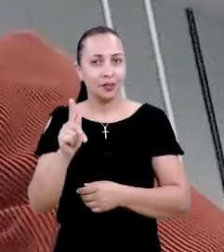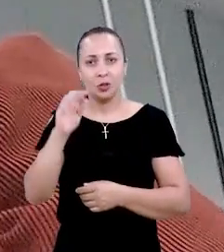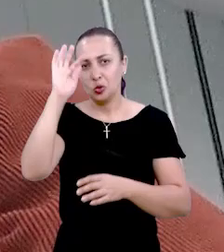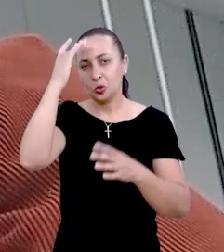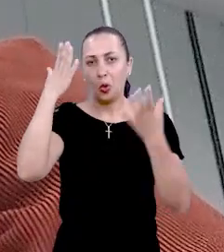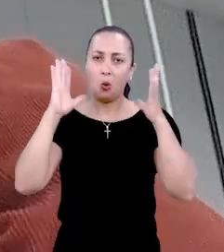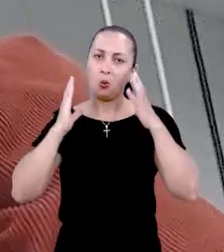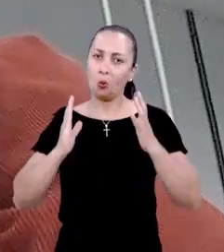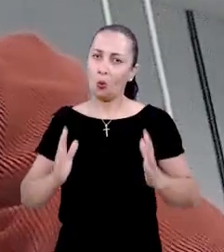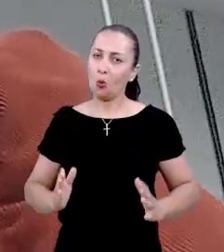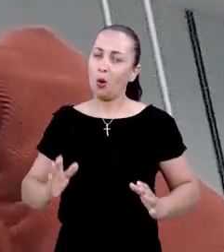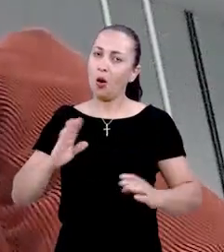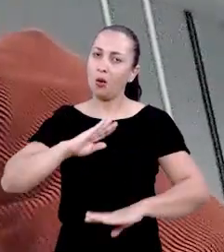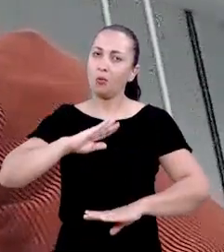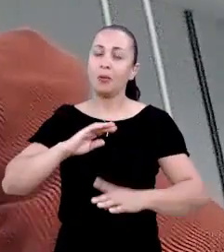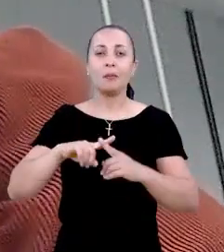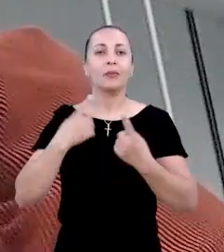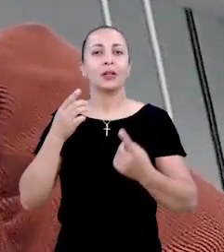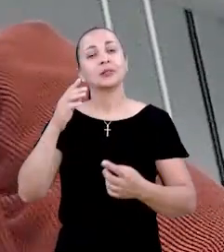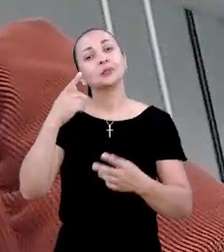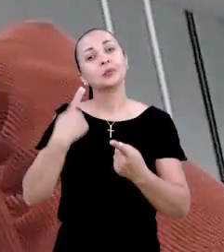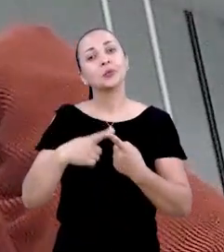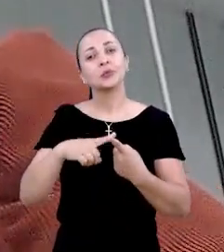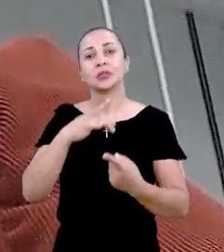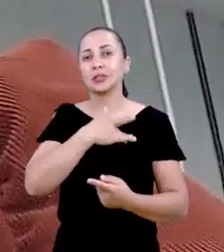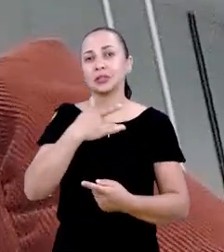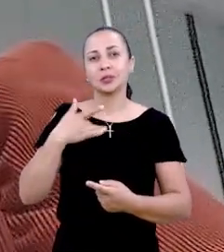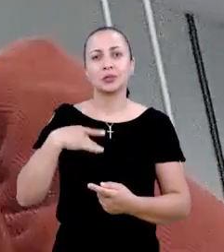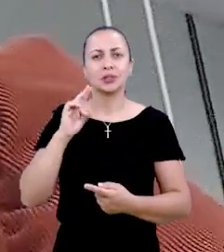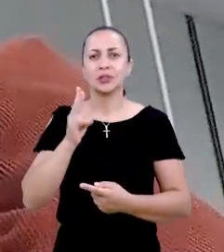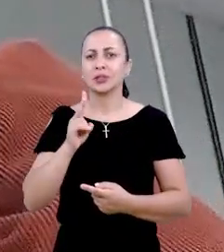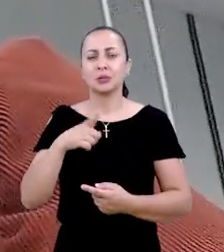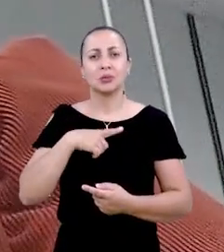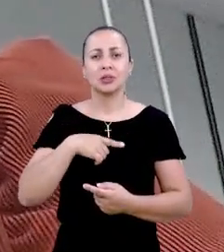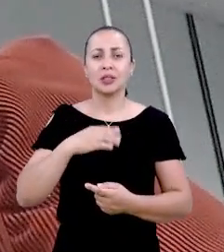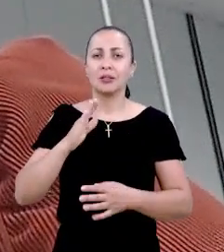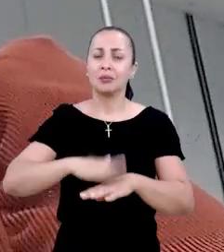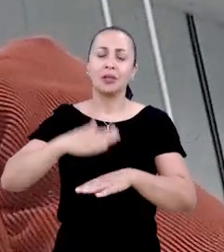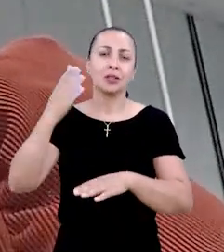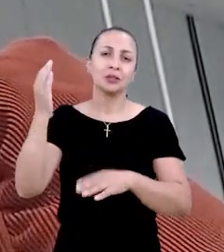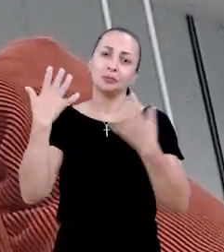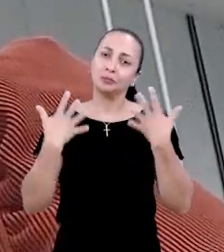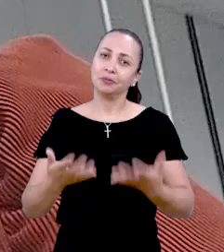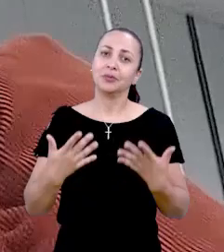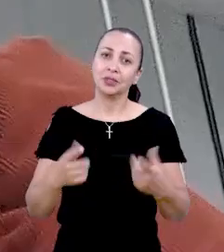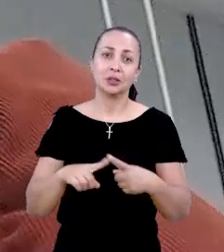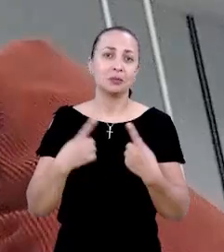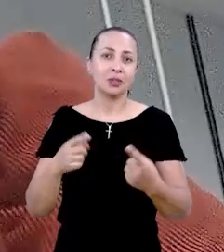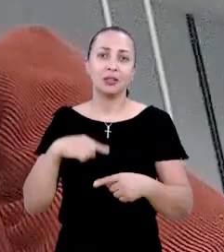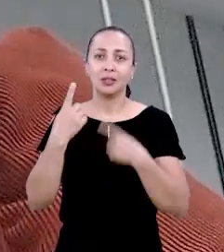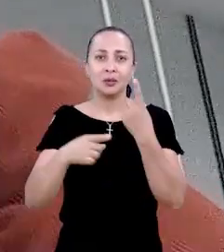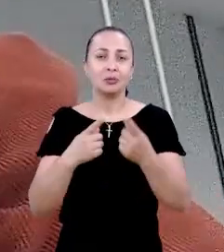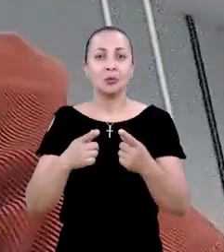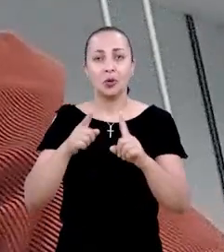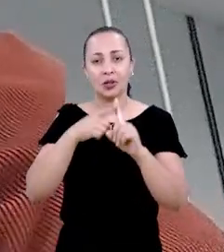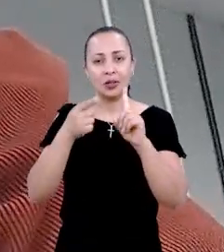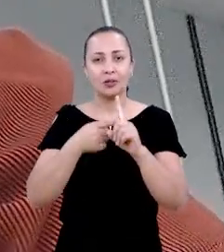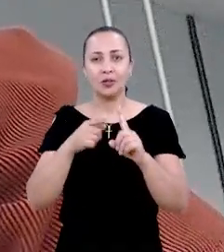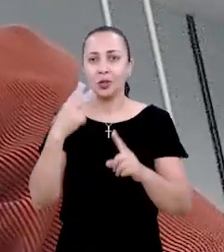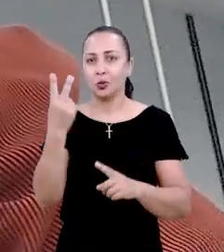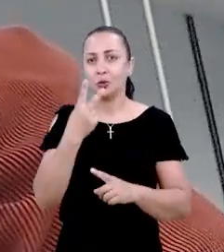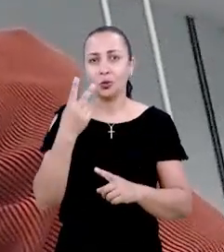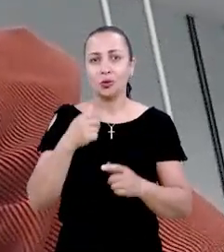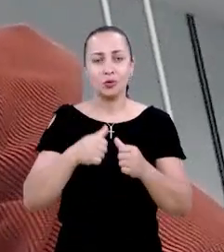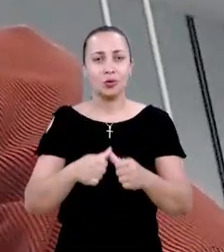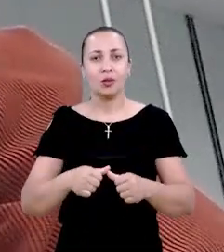estética, né? Foi principalmente uma questão de saúde. Eu sempre tive sobrepeso a vida inteira mas depois da segunda gestação o peso